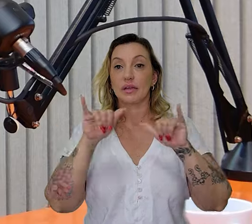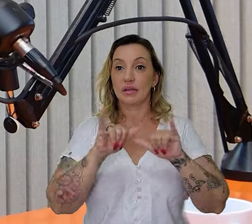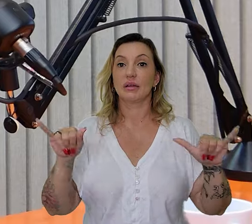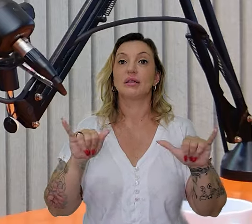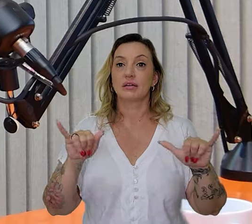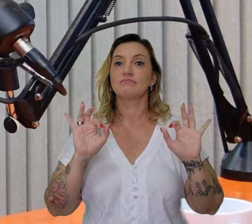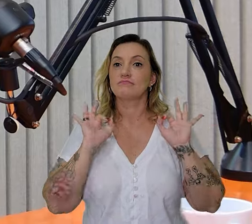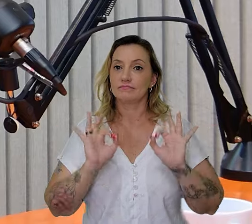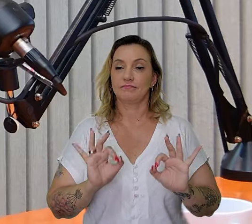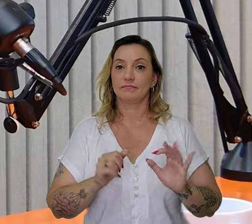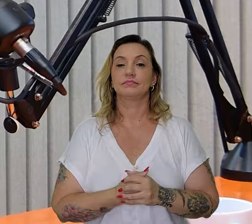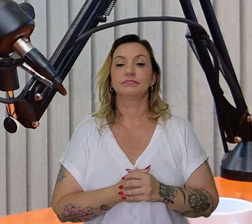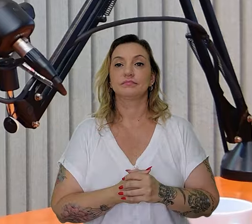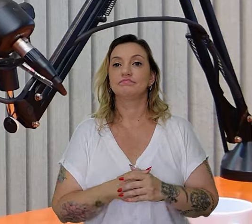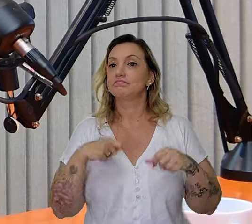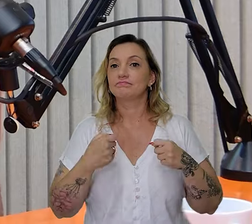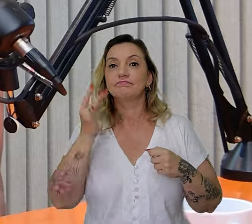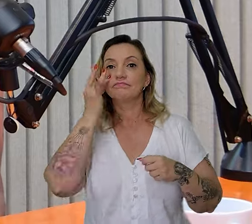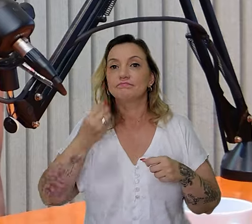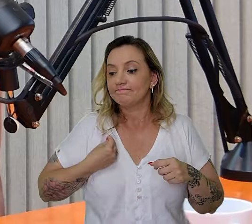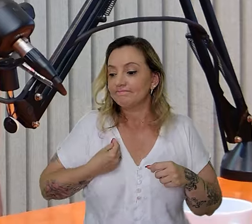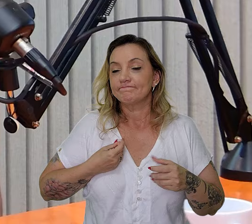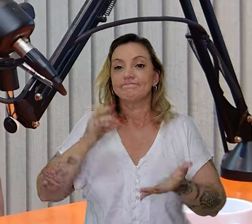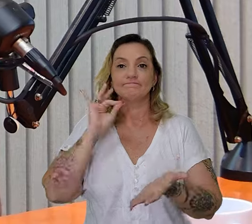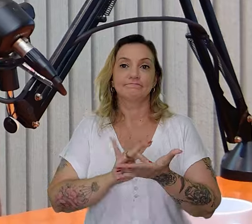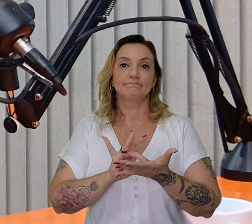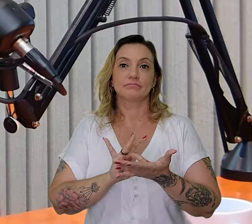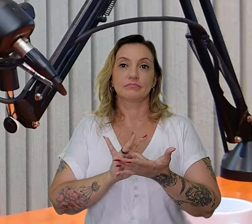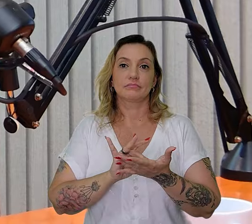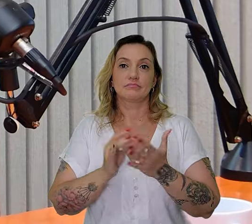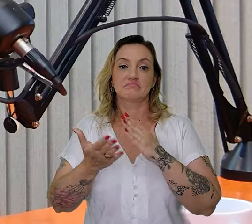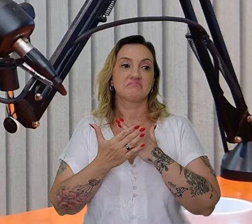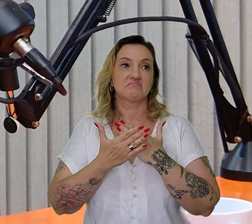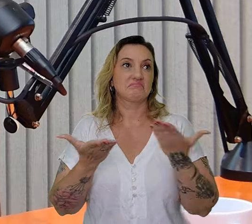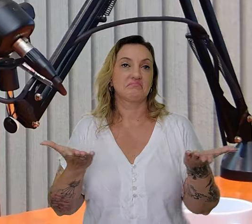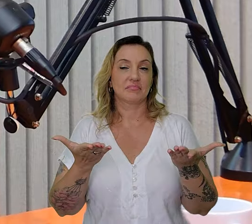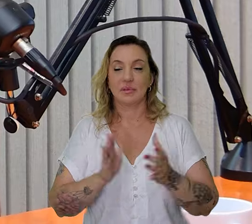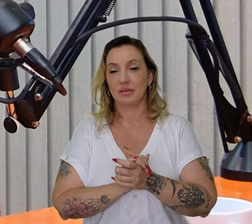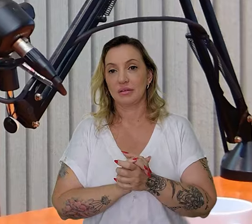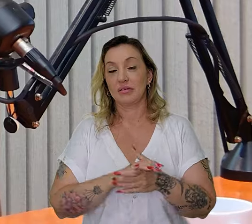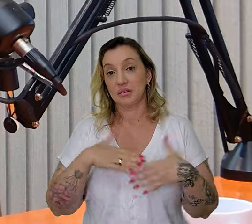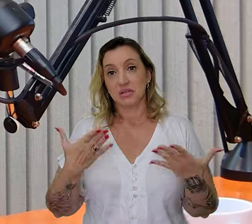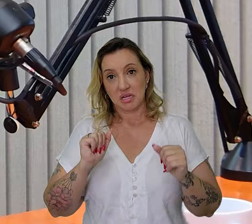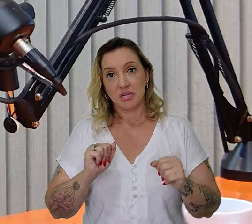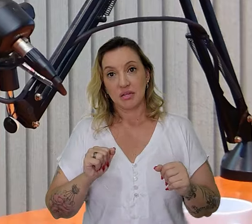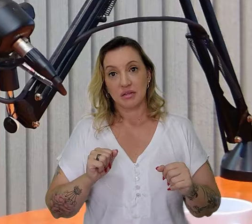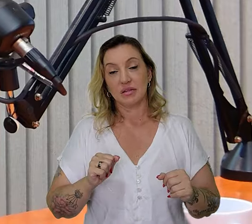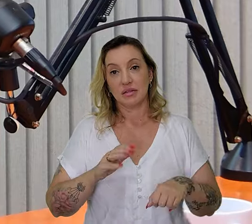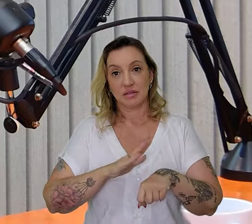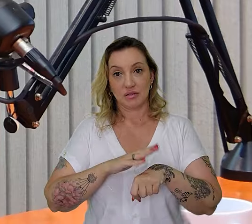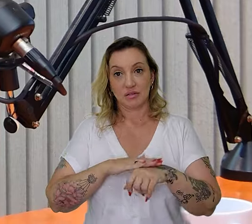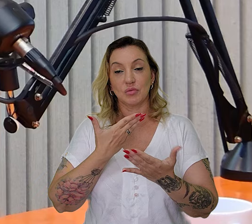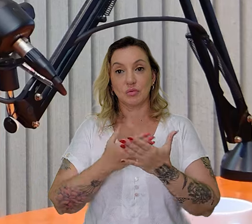você não precisa tá no mesmo lugar não tem nenhum benefício Extra você estar no mesmo lugar então esse degree que eu fiz ele só existe online